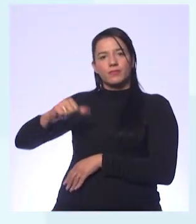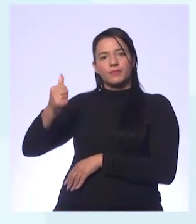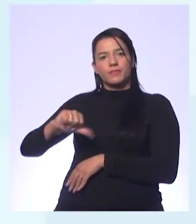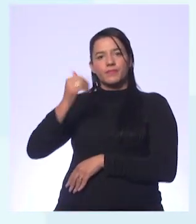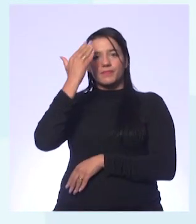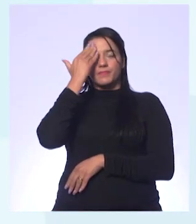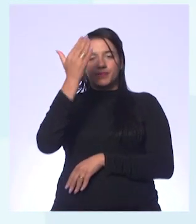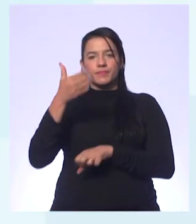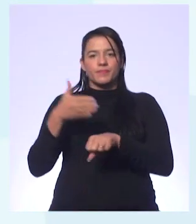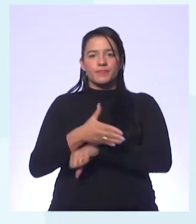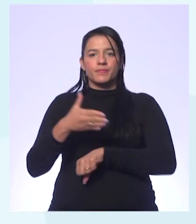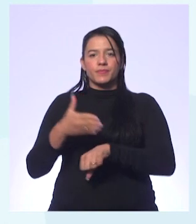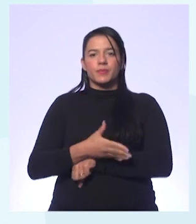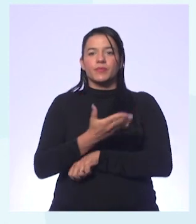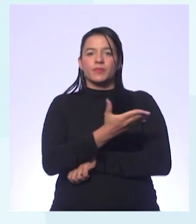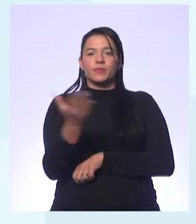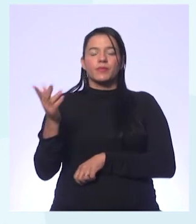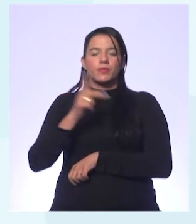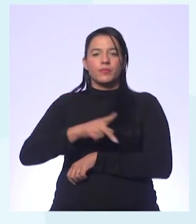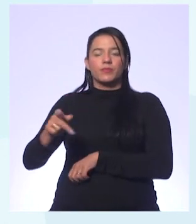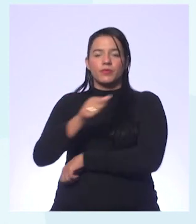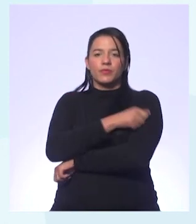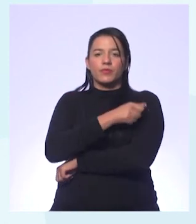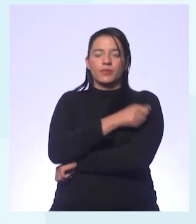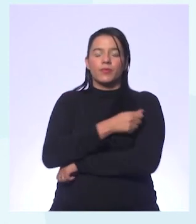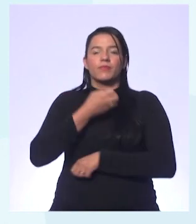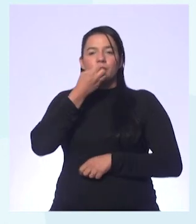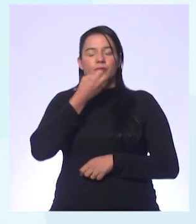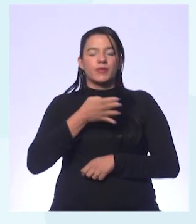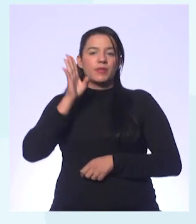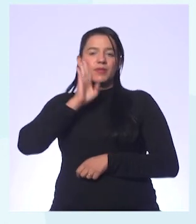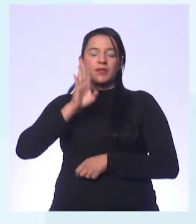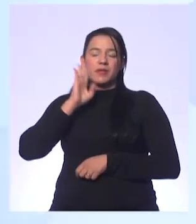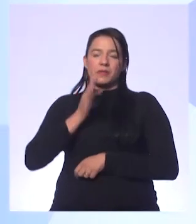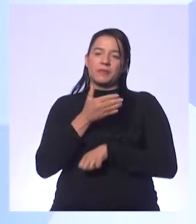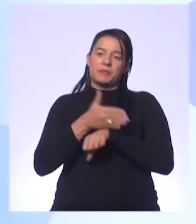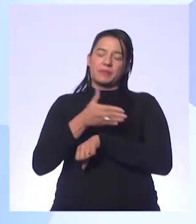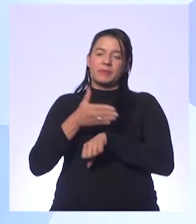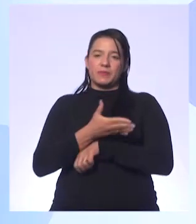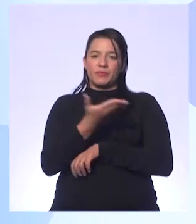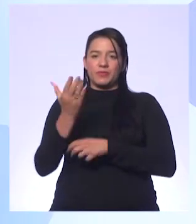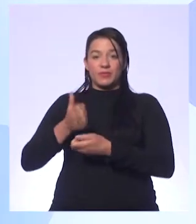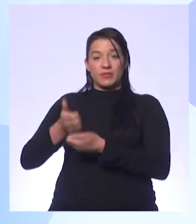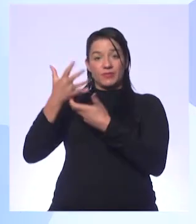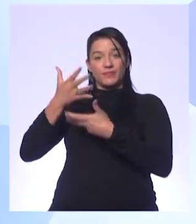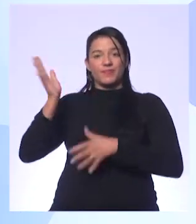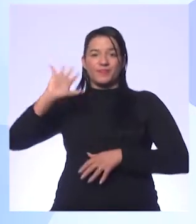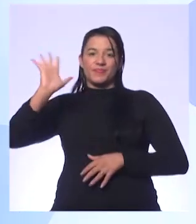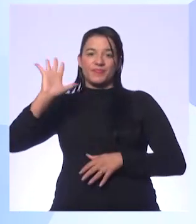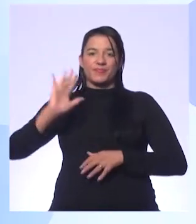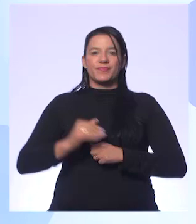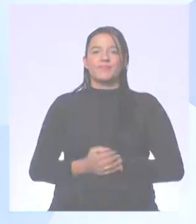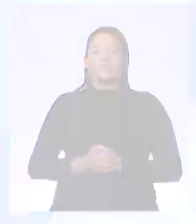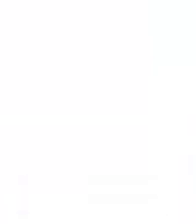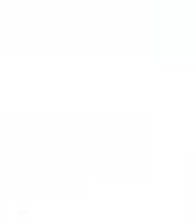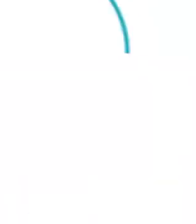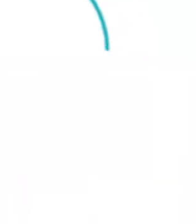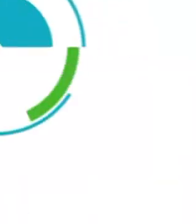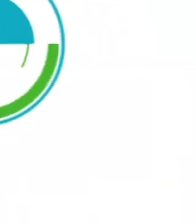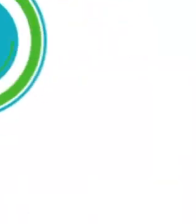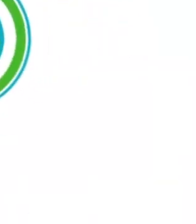obrigada pela participação dos professores, dos alunos. Foi muito legal aqui a participação de vocês no chat. E tchau, tchau, pessoal!